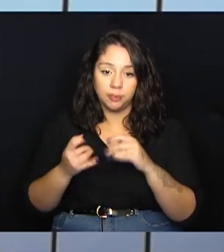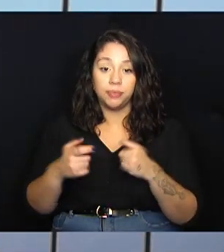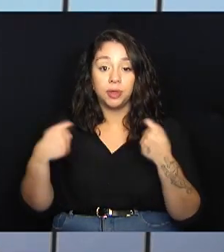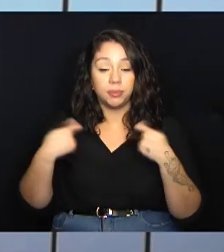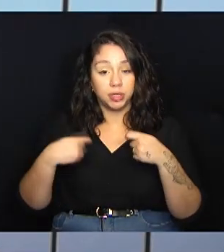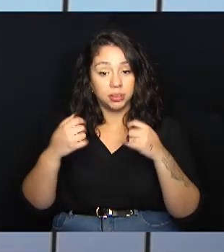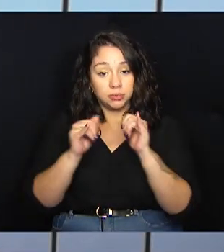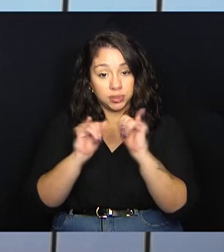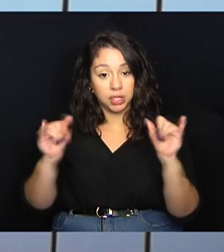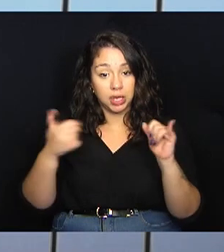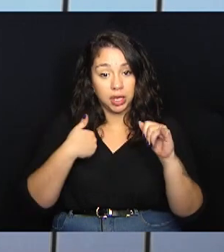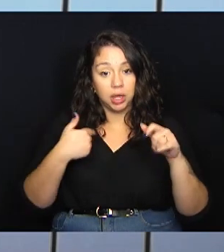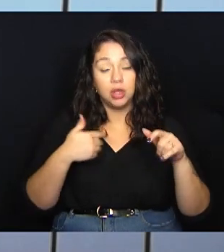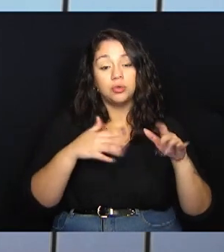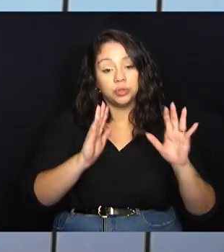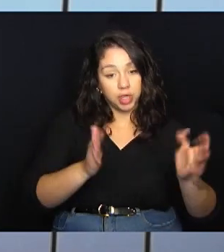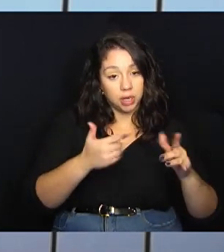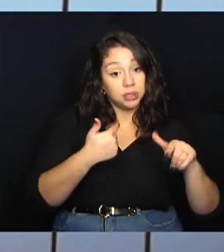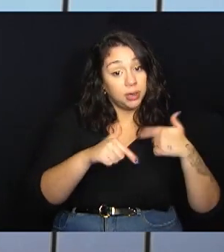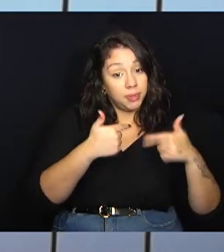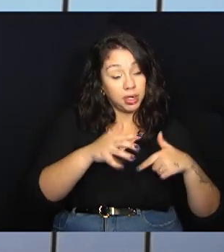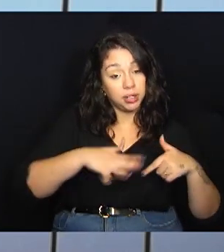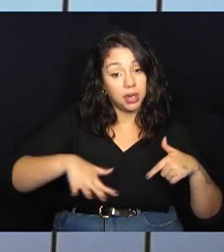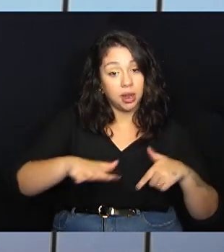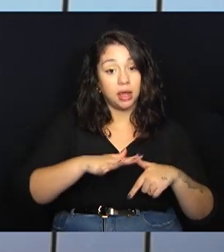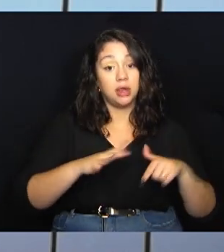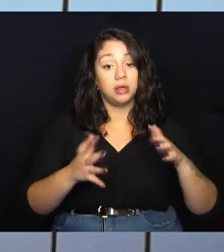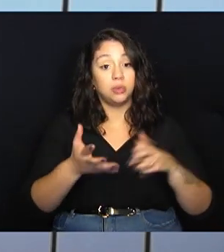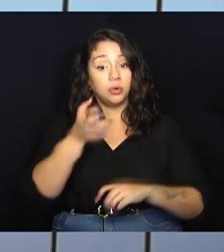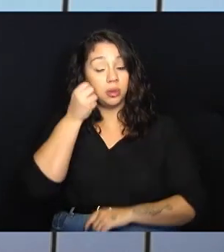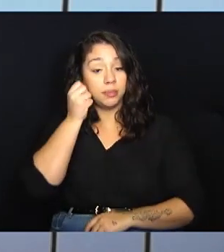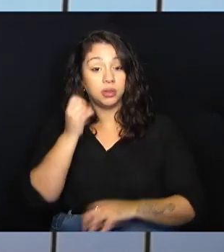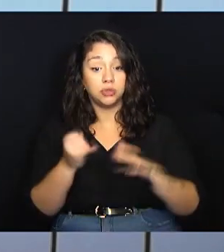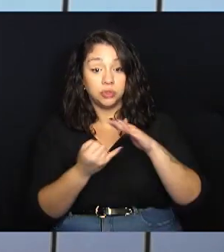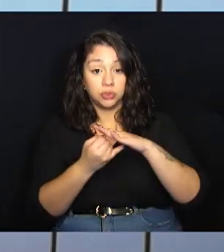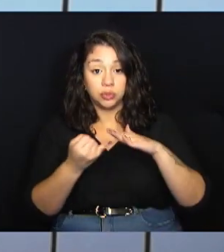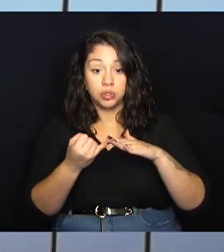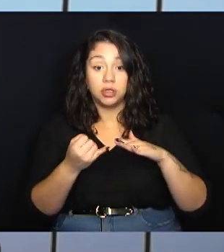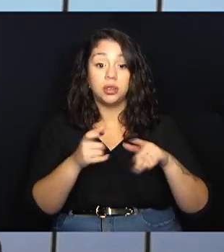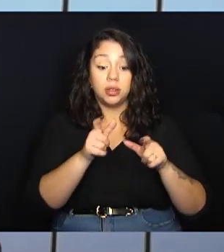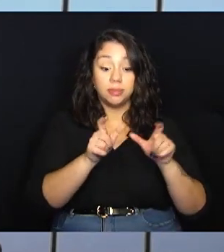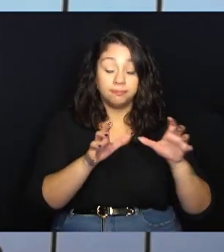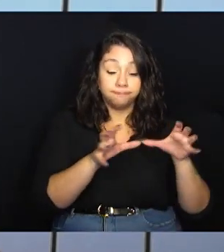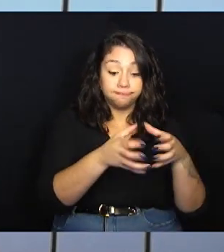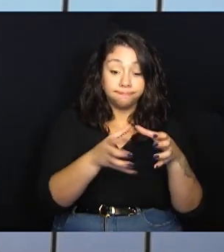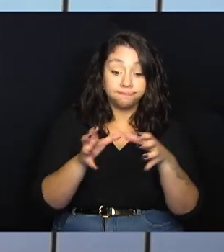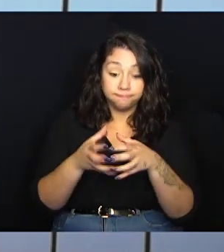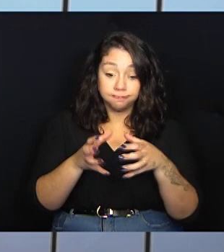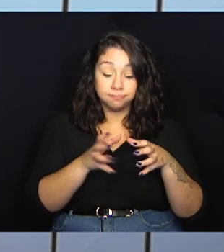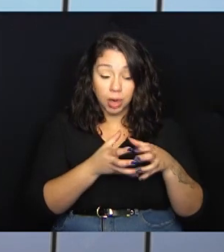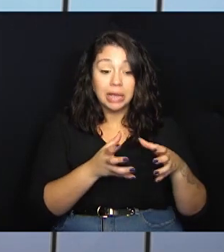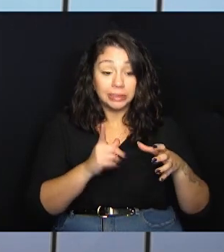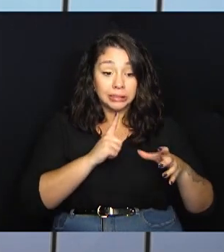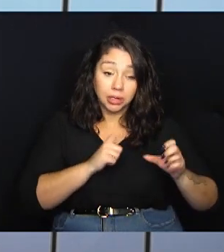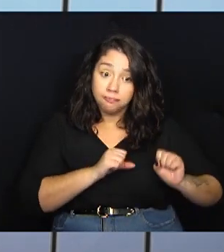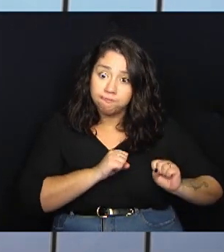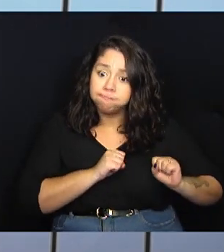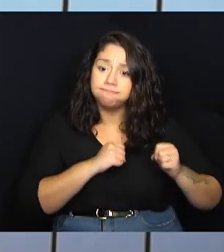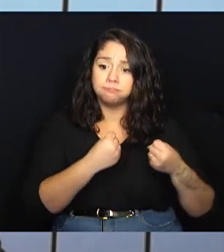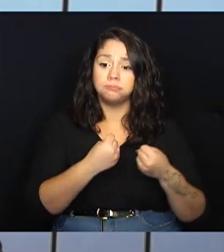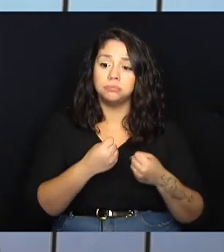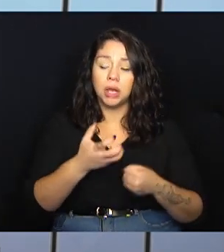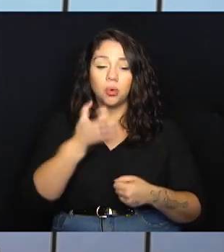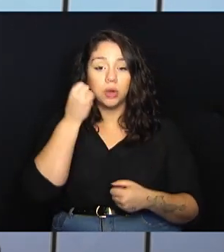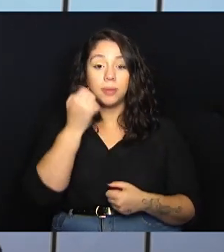eu trabalhei em acolhimento institucional e há um empenho muito grande das equipes para acolher o melhor possível. Sim. Mas